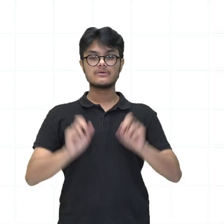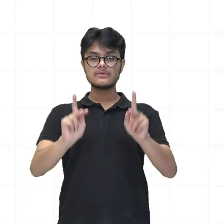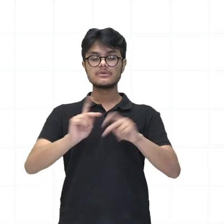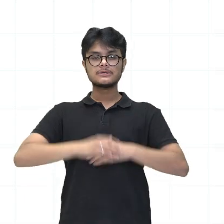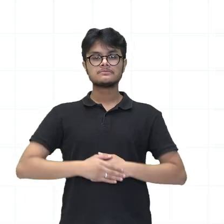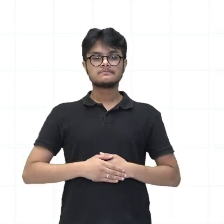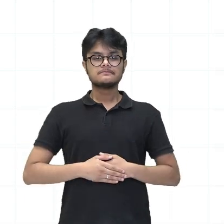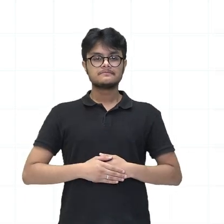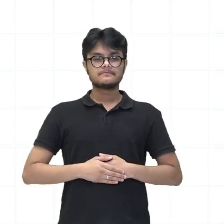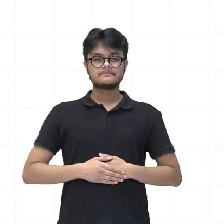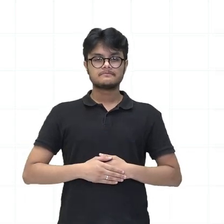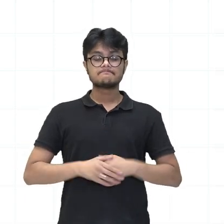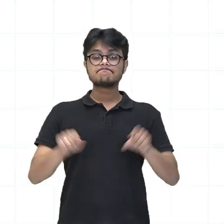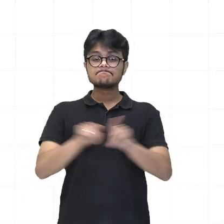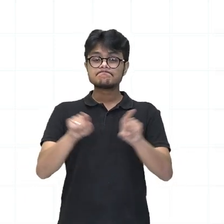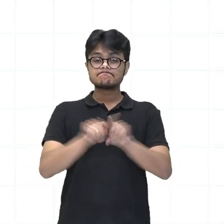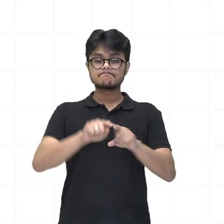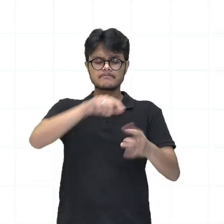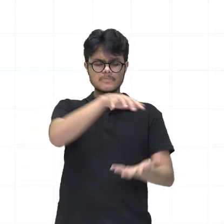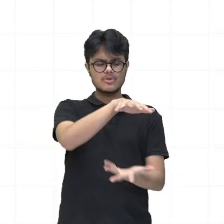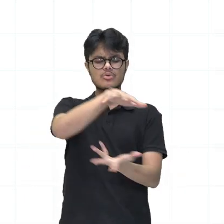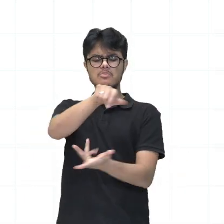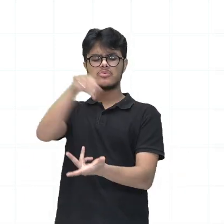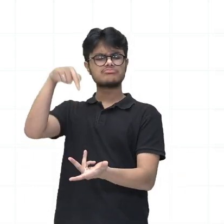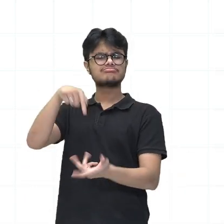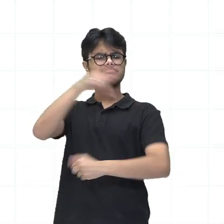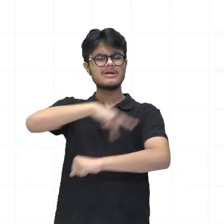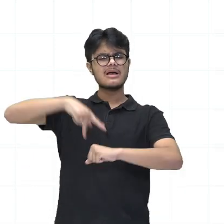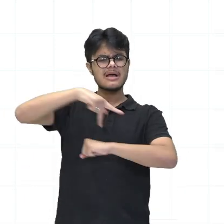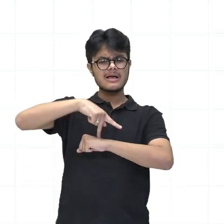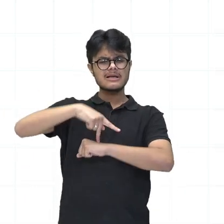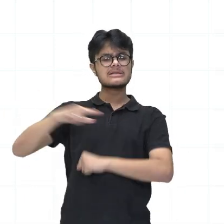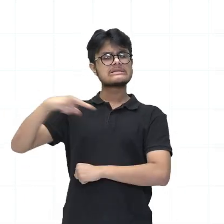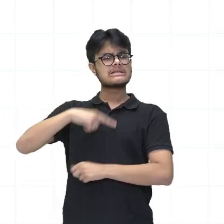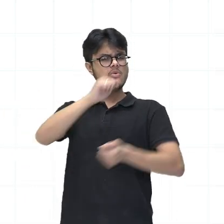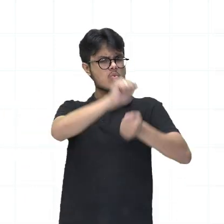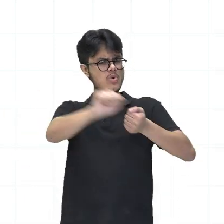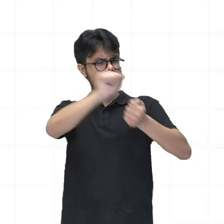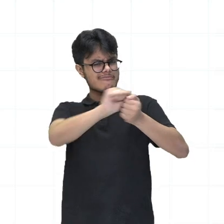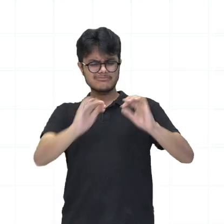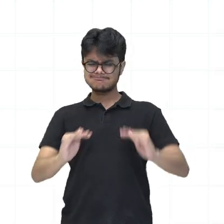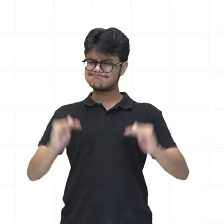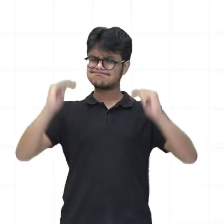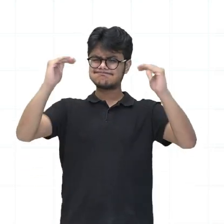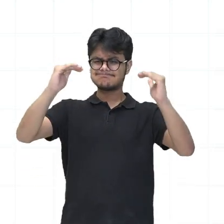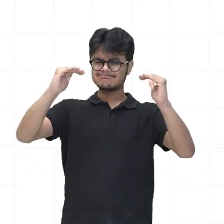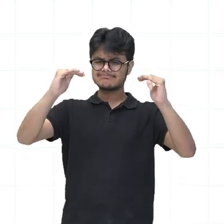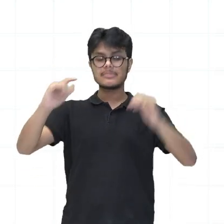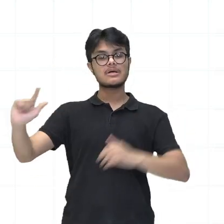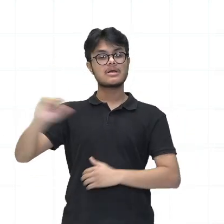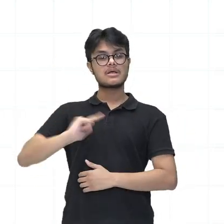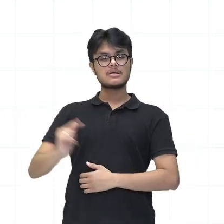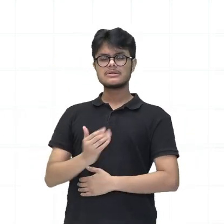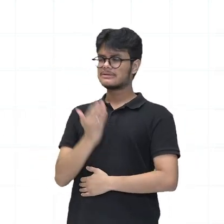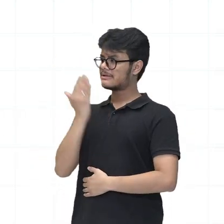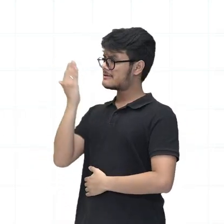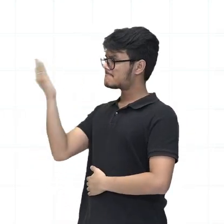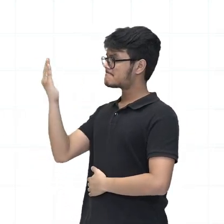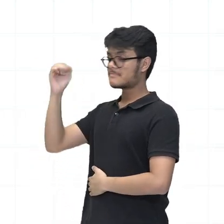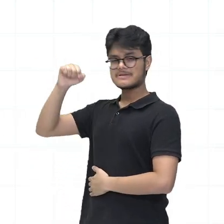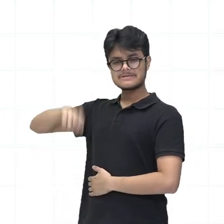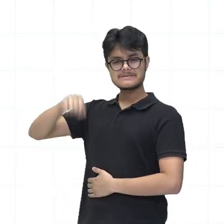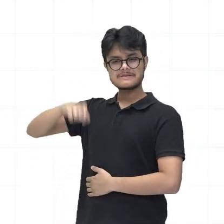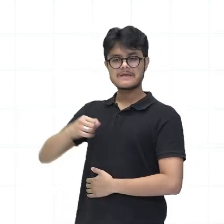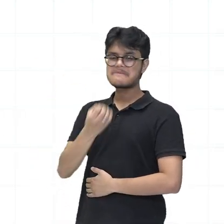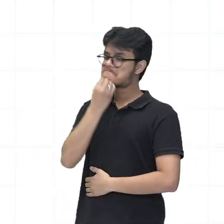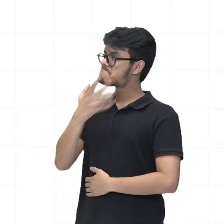no planeta, quais são os países que produzem, né? Nós temos aí os maiores